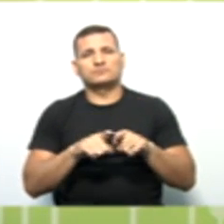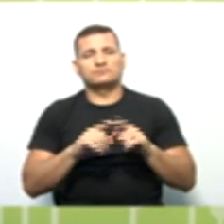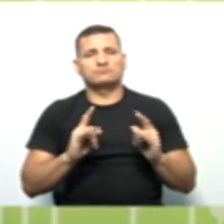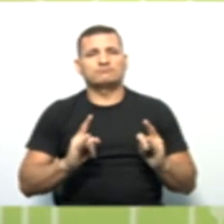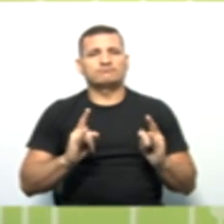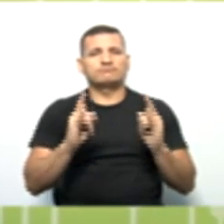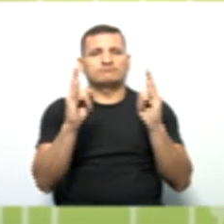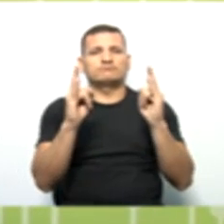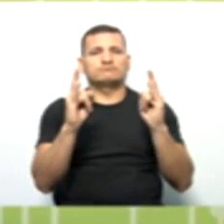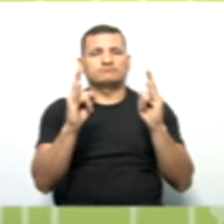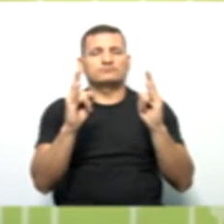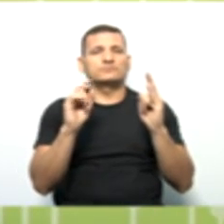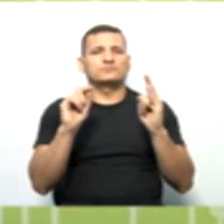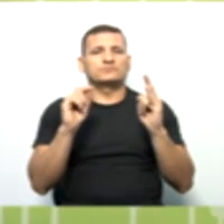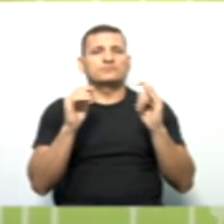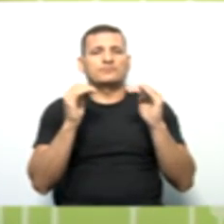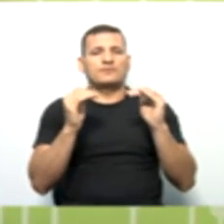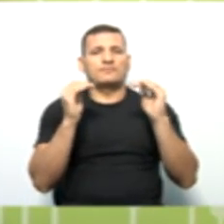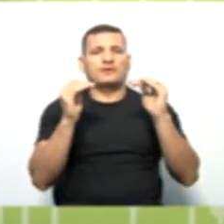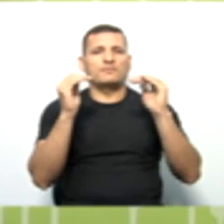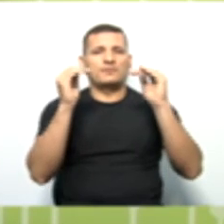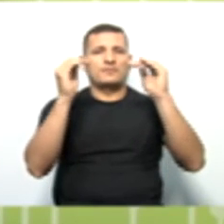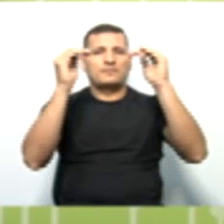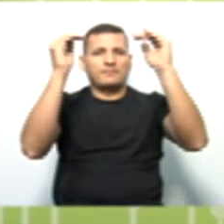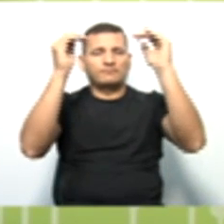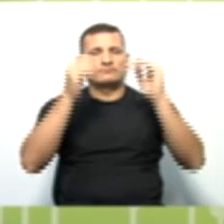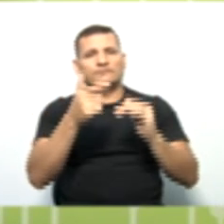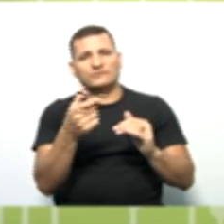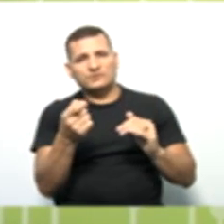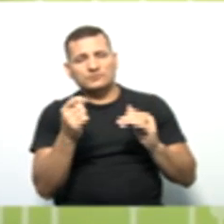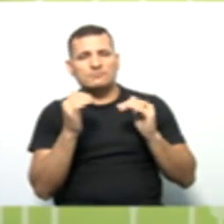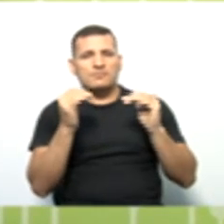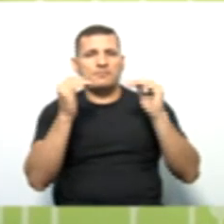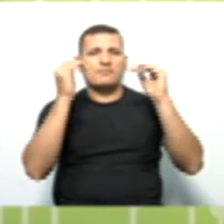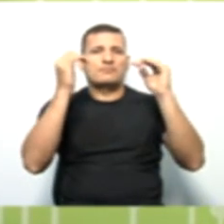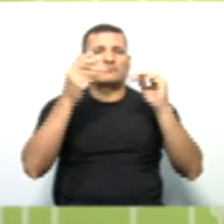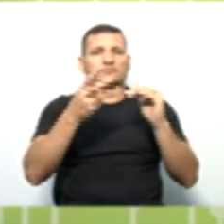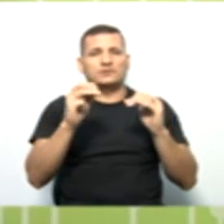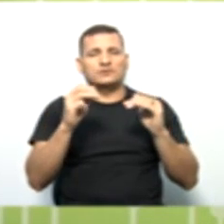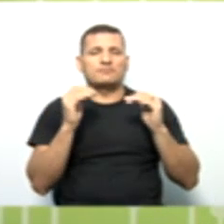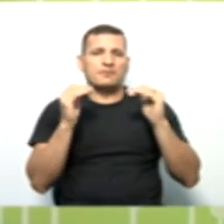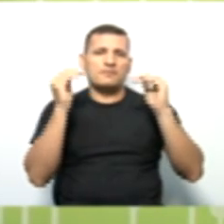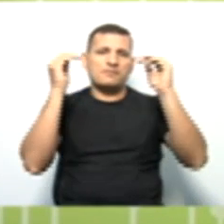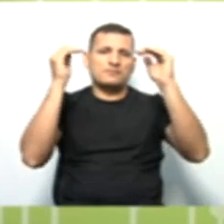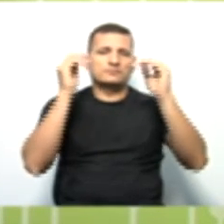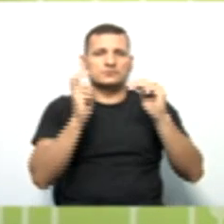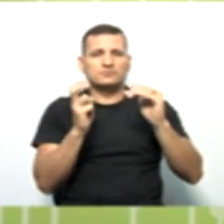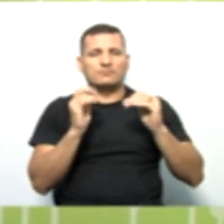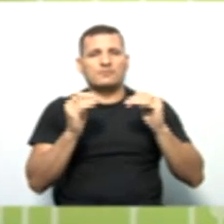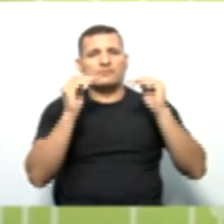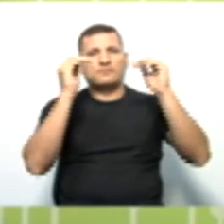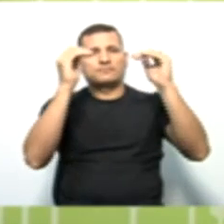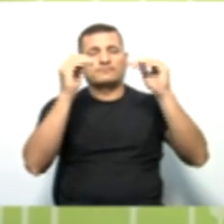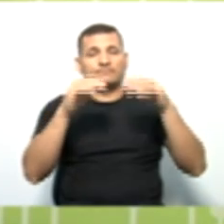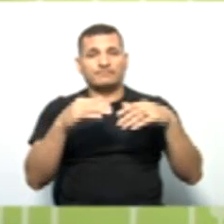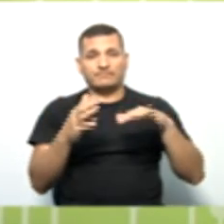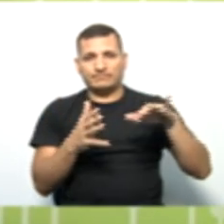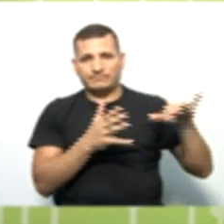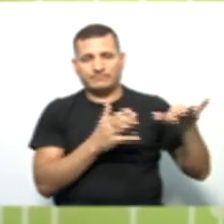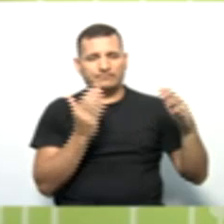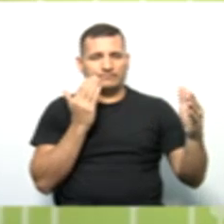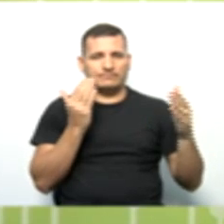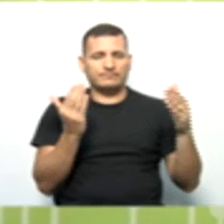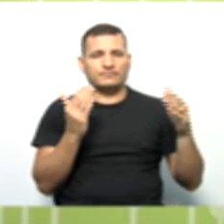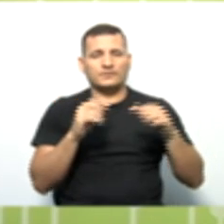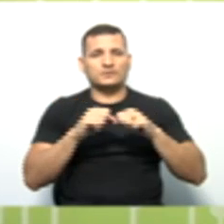4, 5, 20 andares, por aí vai, 20 pisos, né? Então, o nosso sistema, ele também tem algumas divisões, tem